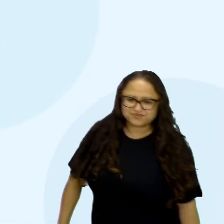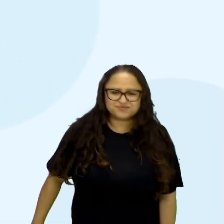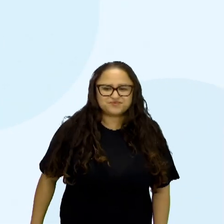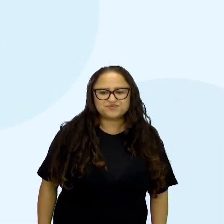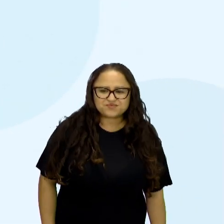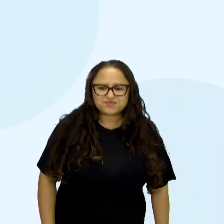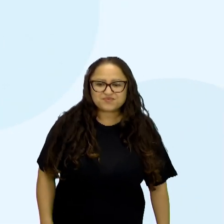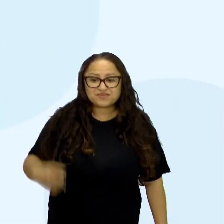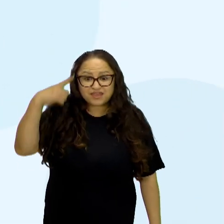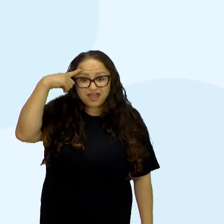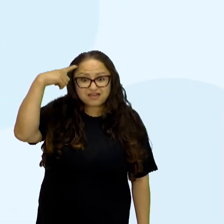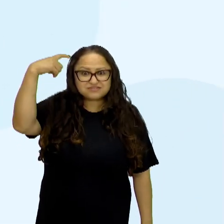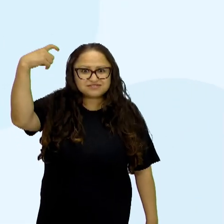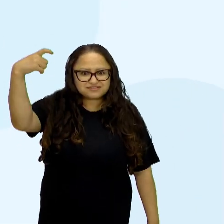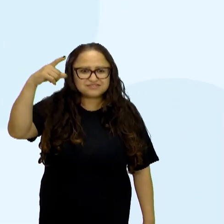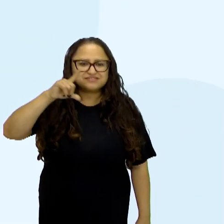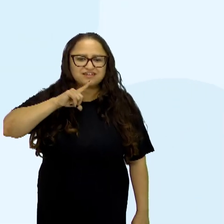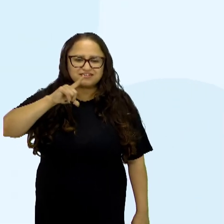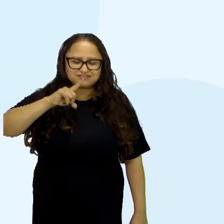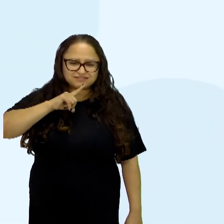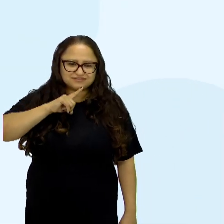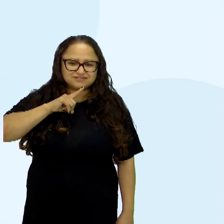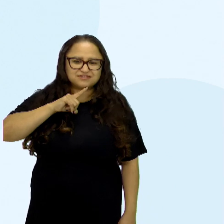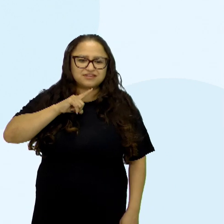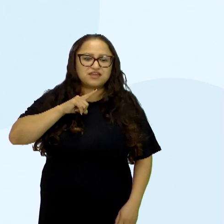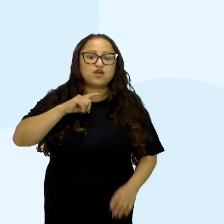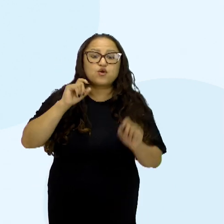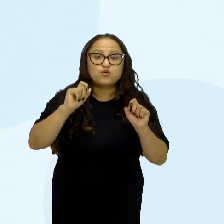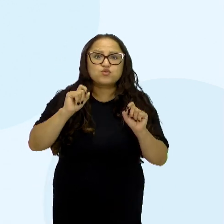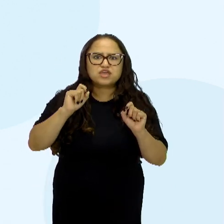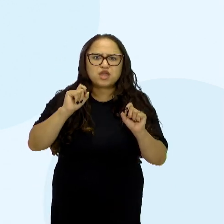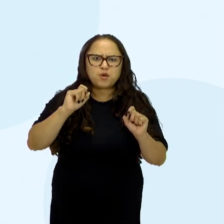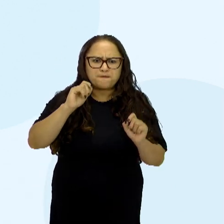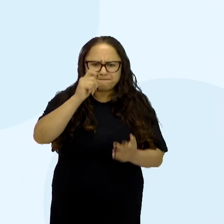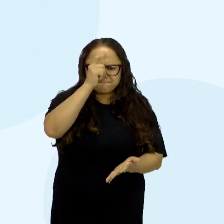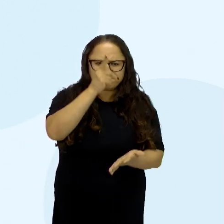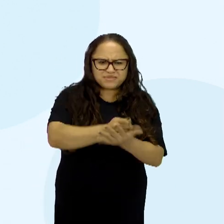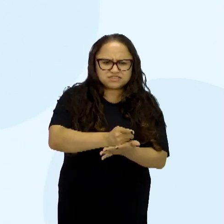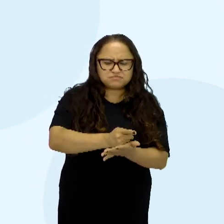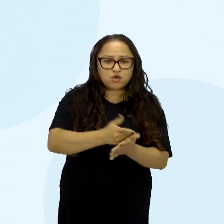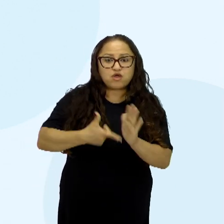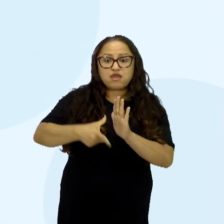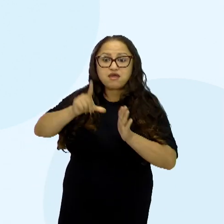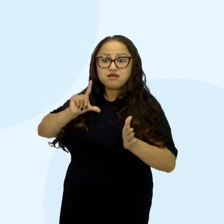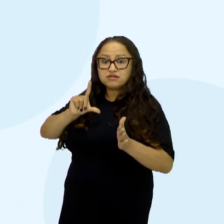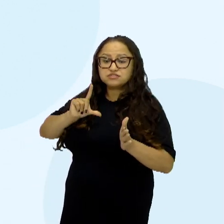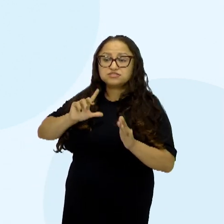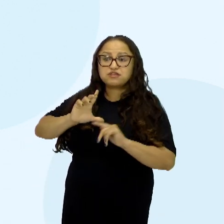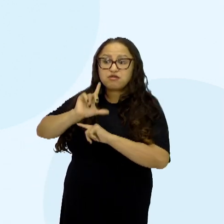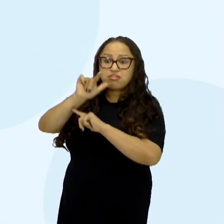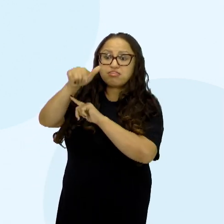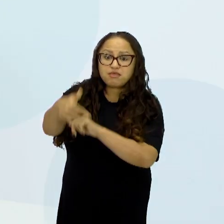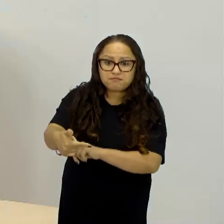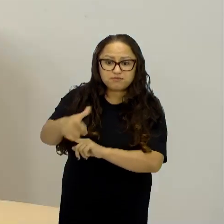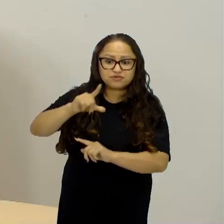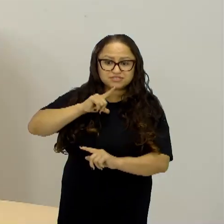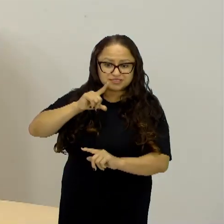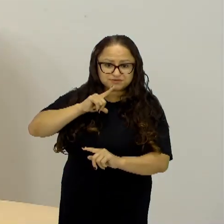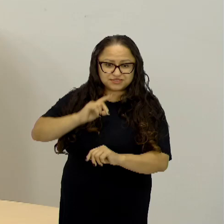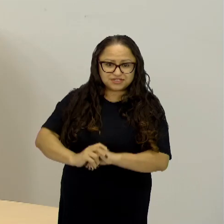ideias, né? Antecedente, que é o clímax, ou descendente, que é o anticlímax. Então, ou